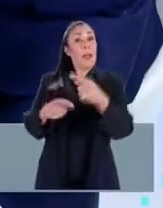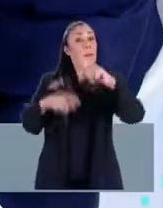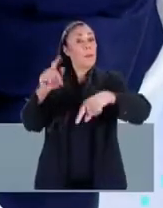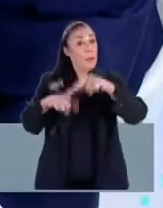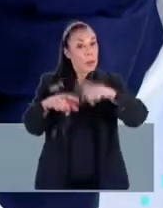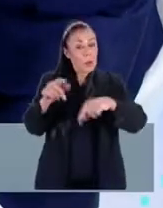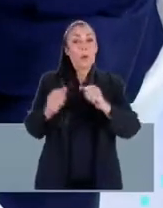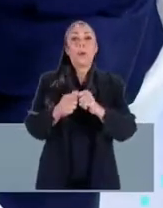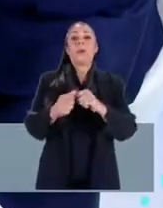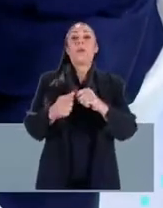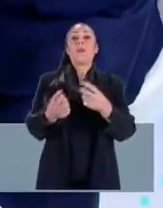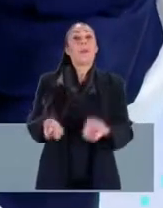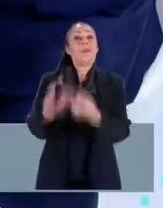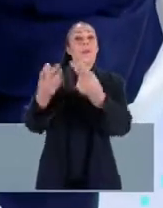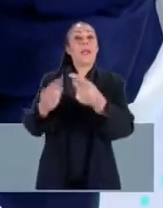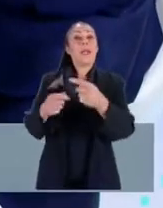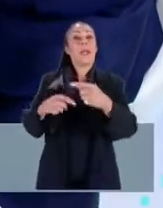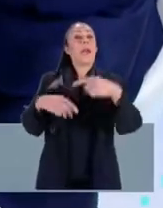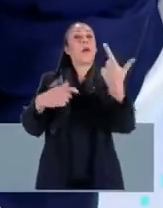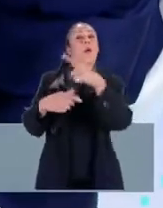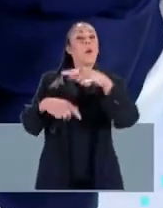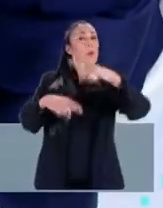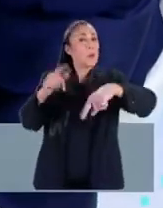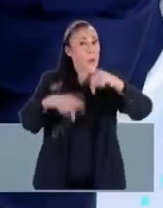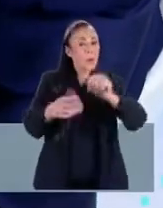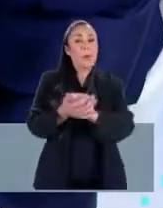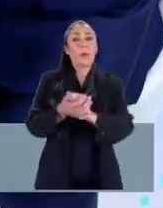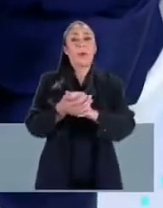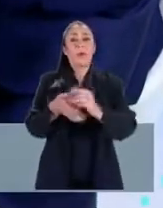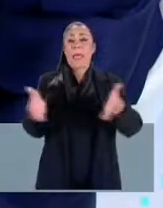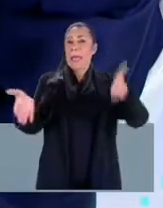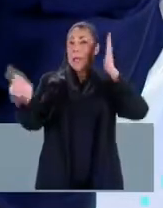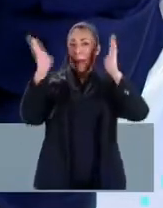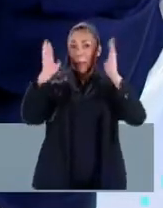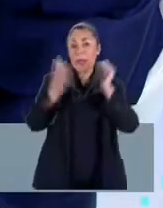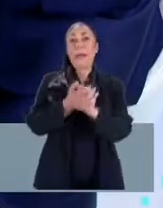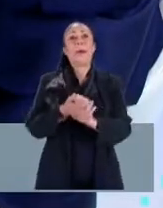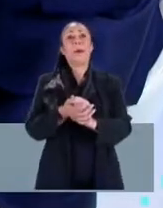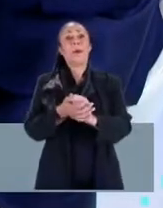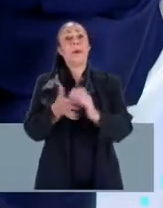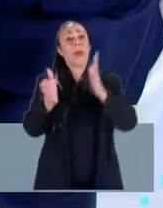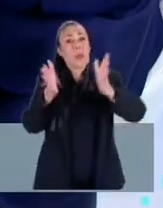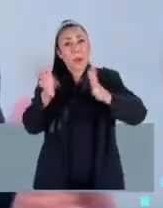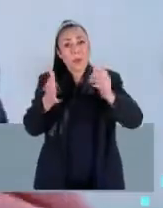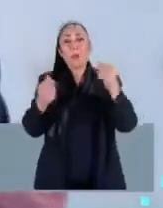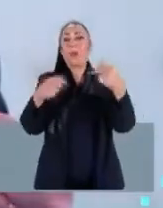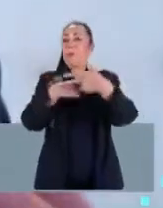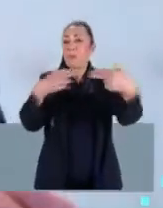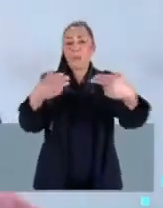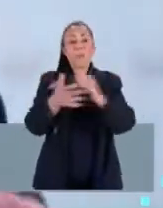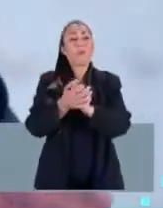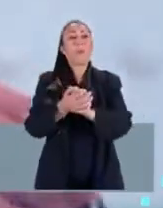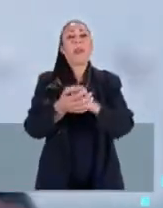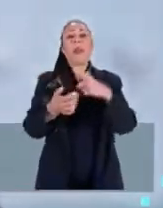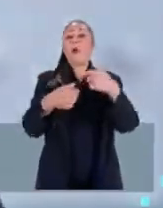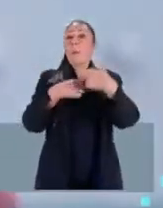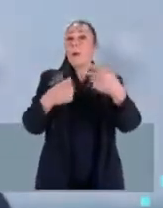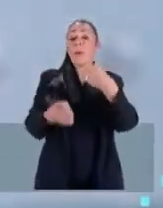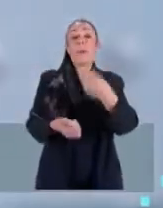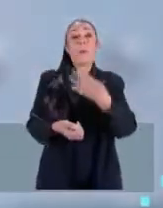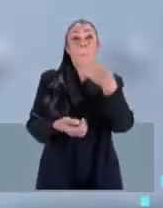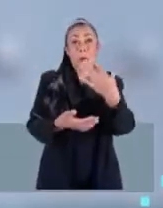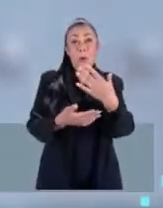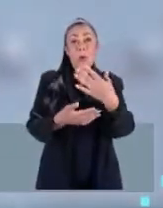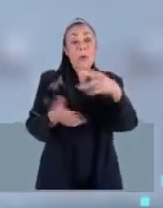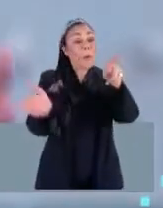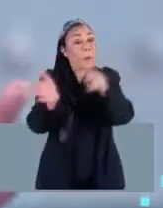peças, você vai exportar equipamentos, você vai exportar caminhão, você vai exportar tratores. Ou seja, é uma coisa boa para